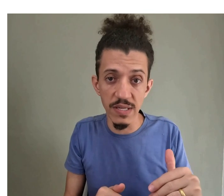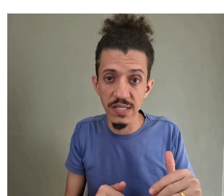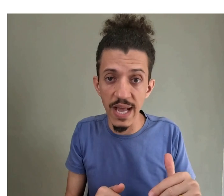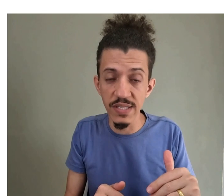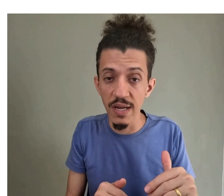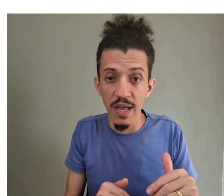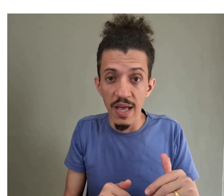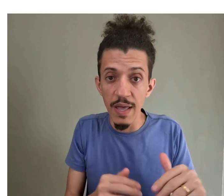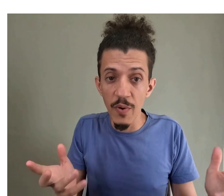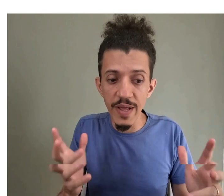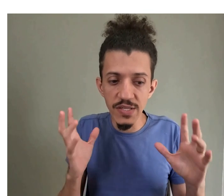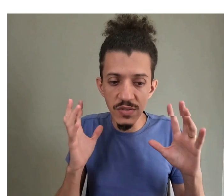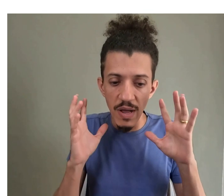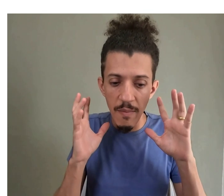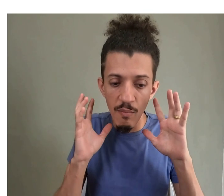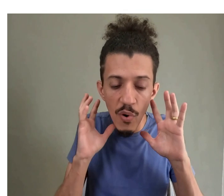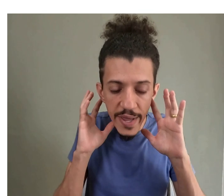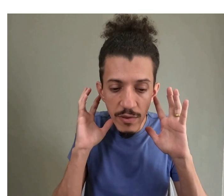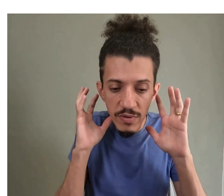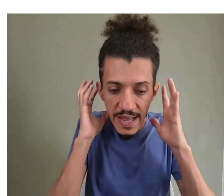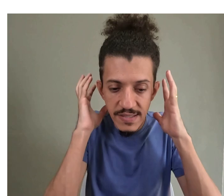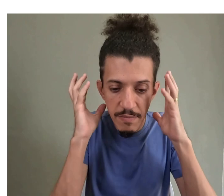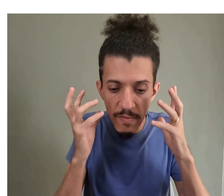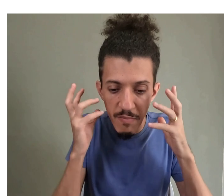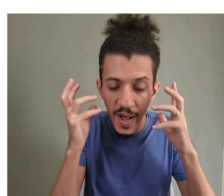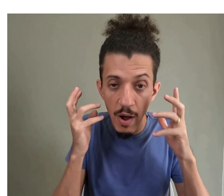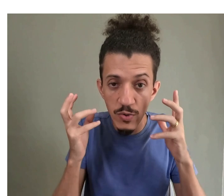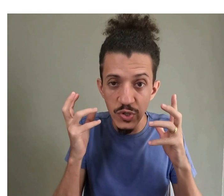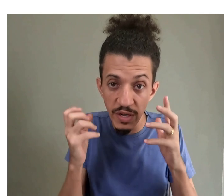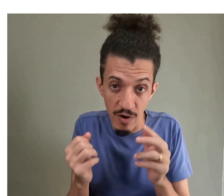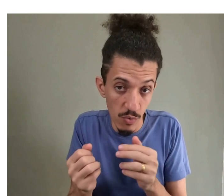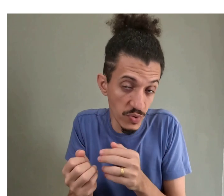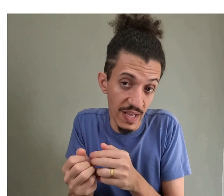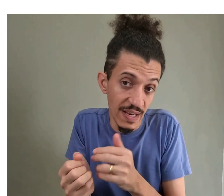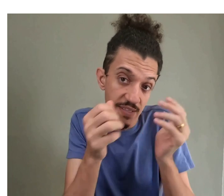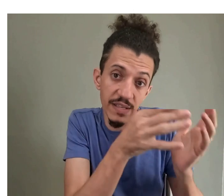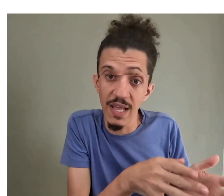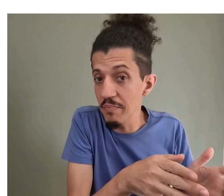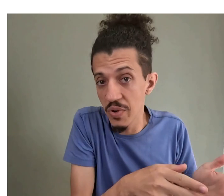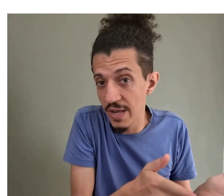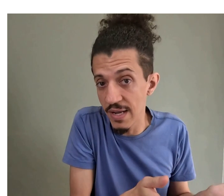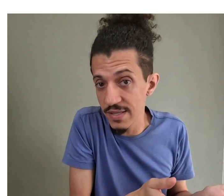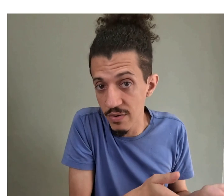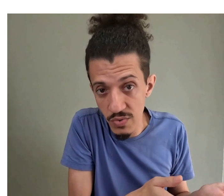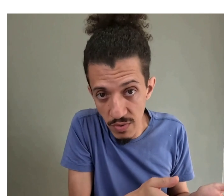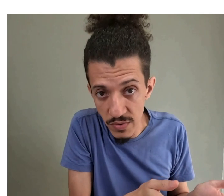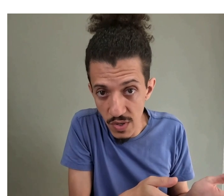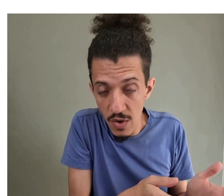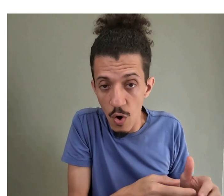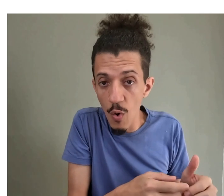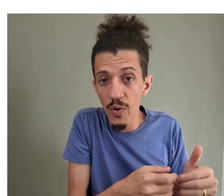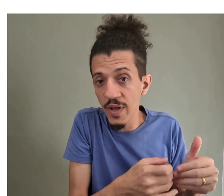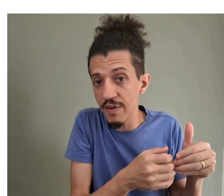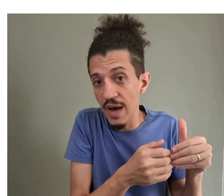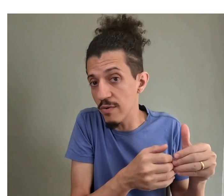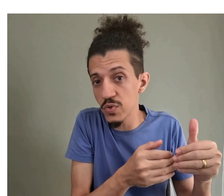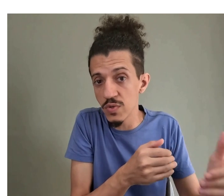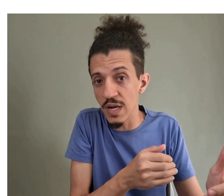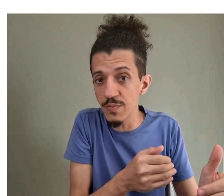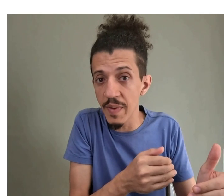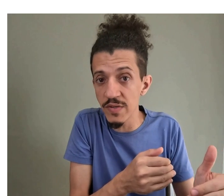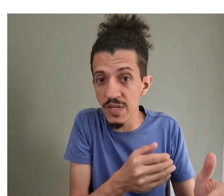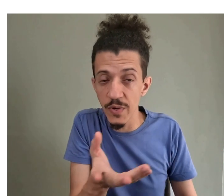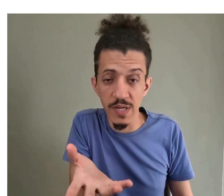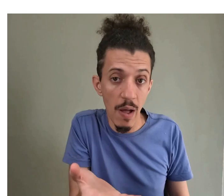na adolescência, e por isso, muito dessa memória auditiva, alguns deles nem têm, porque nasceram surdos, ou porque ficaram surdos